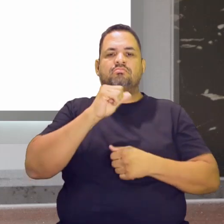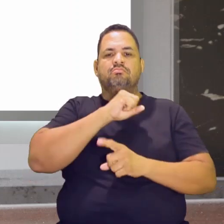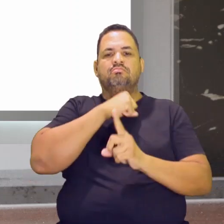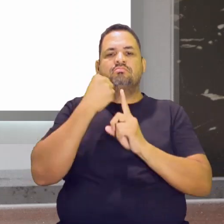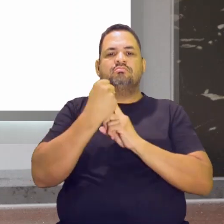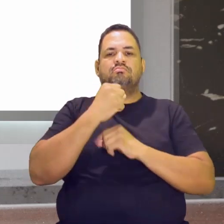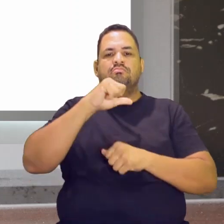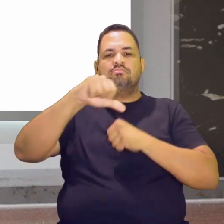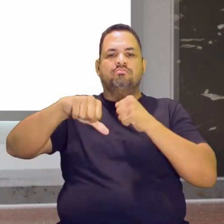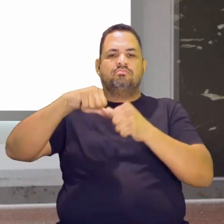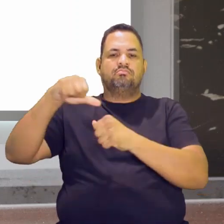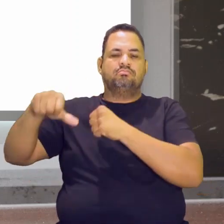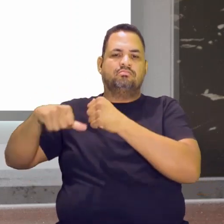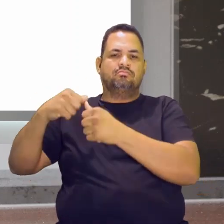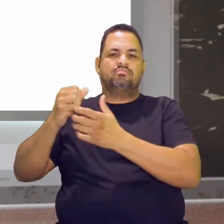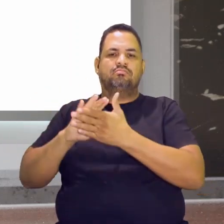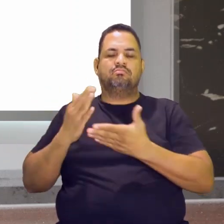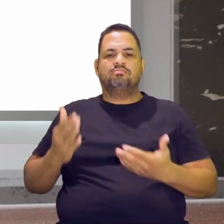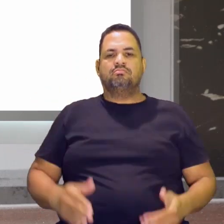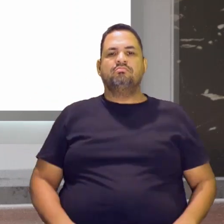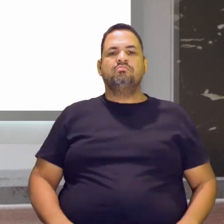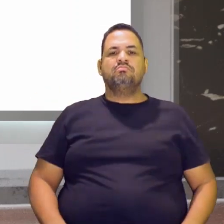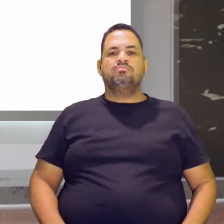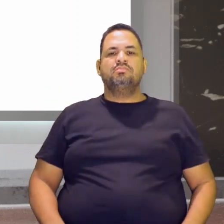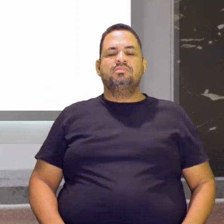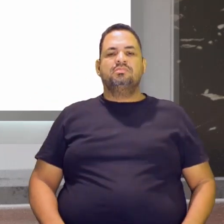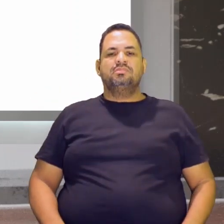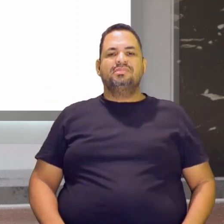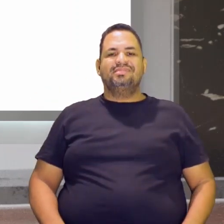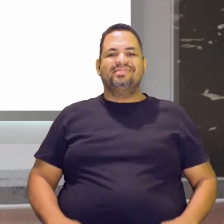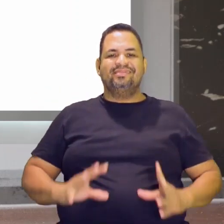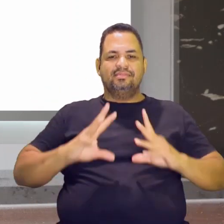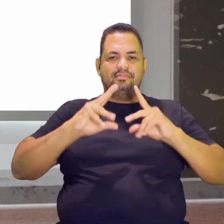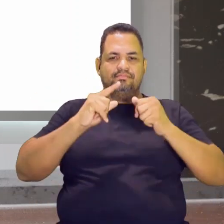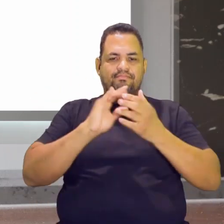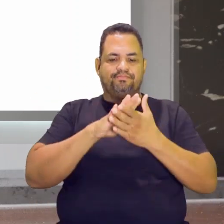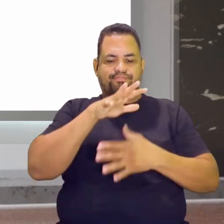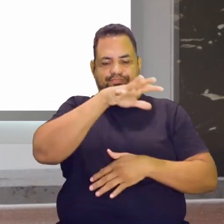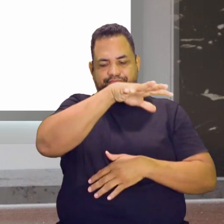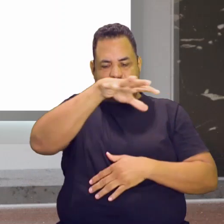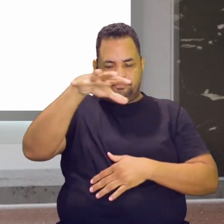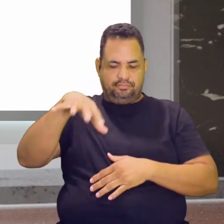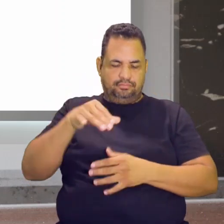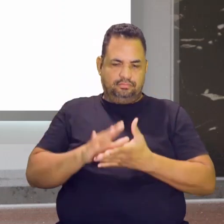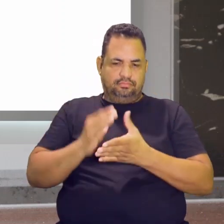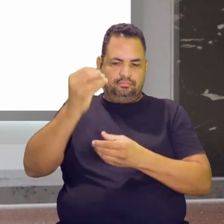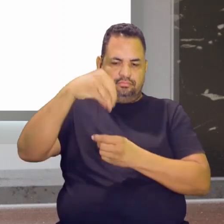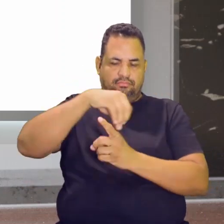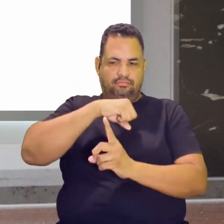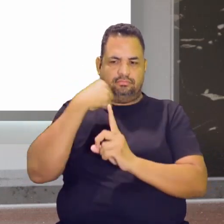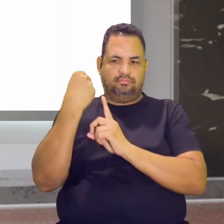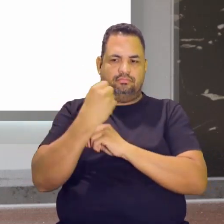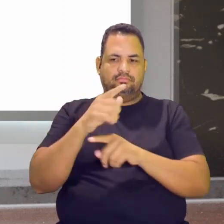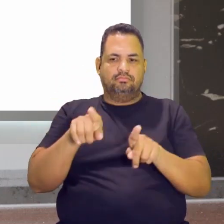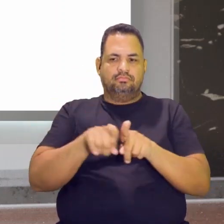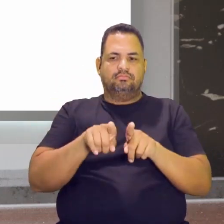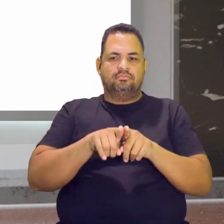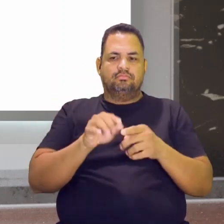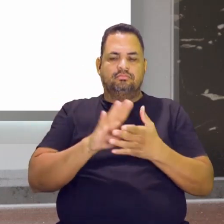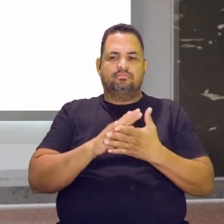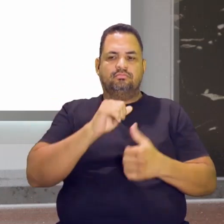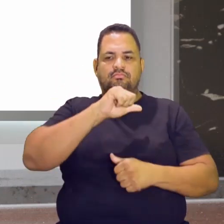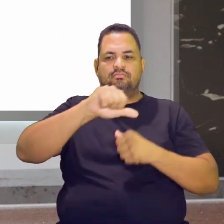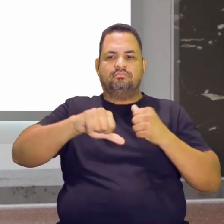transformam, vai se transformando de tempo em tempo, e aí todos os campos, né, da sociedade também vai